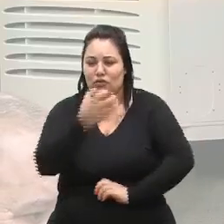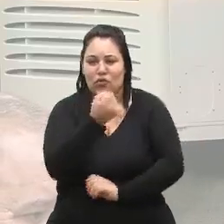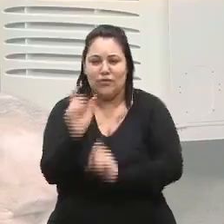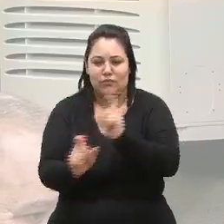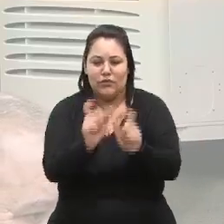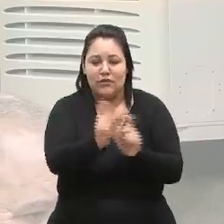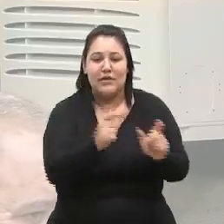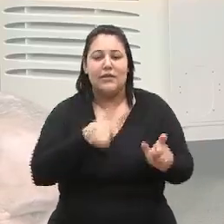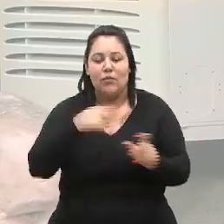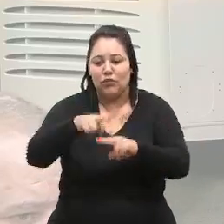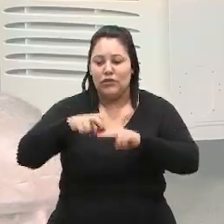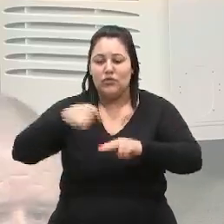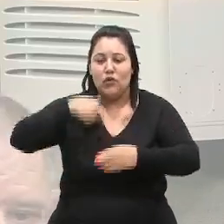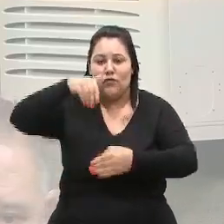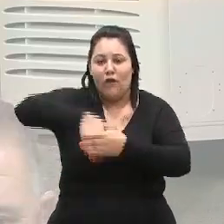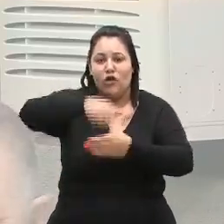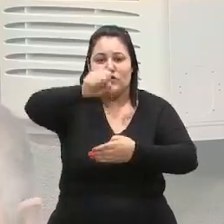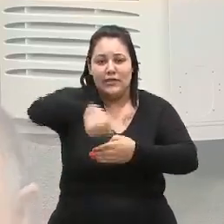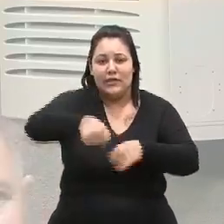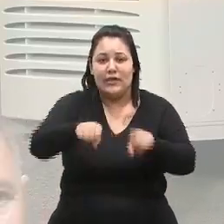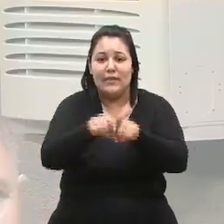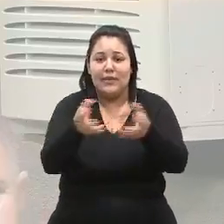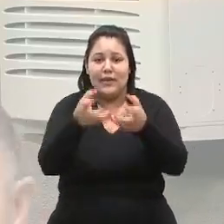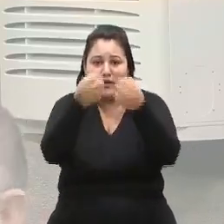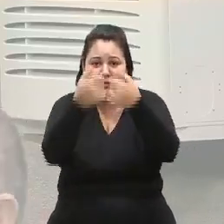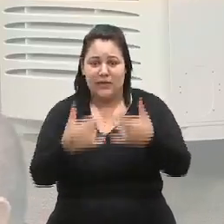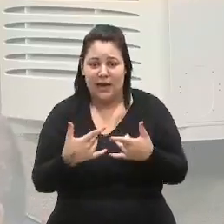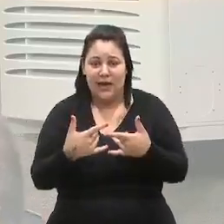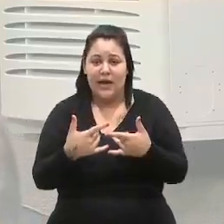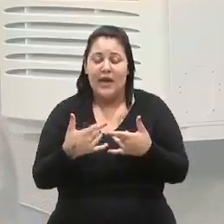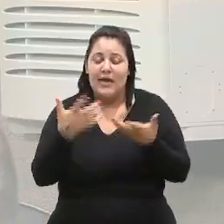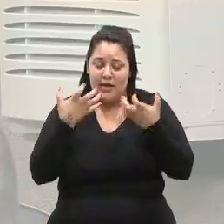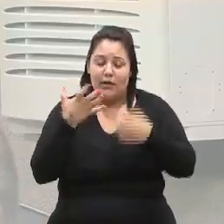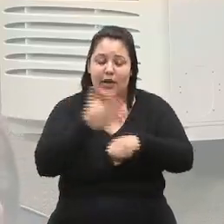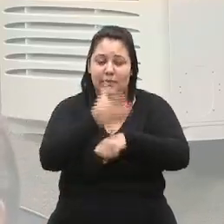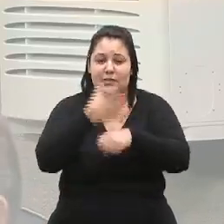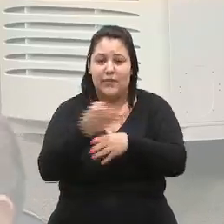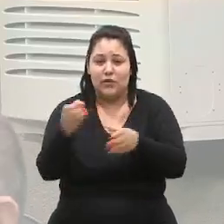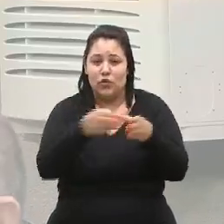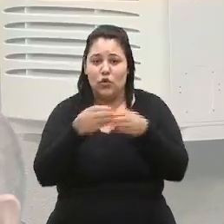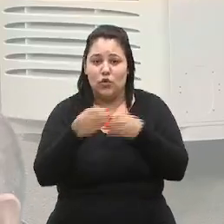voto sim, e também dizendo que gostaria de fazer parte dessa frente parlamentar. Obrigado.